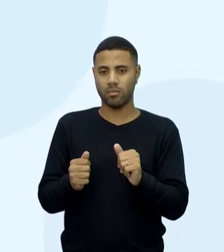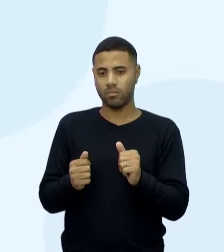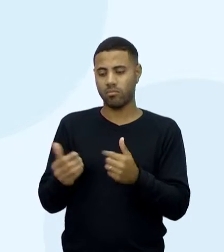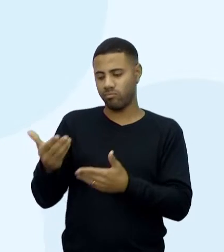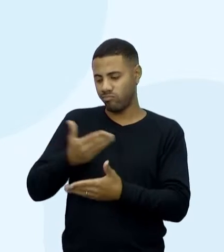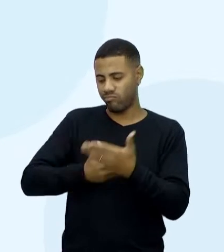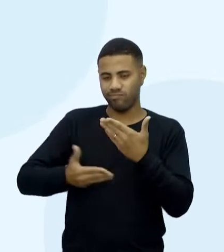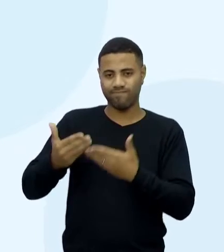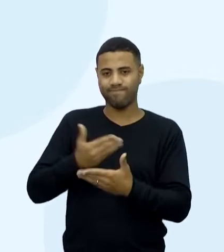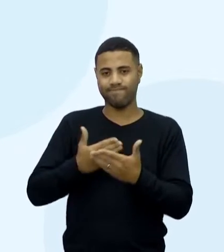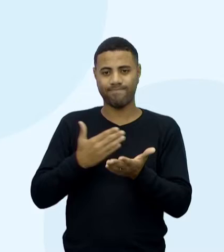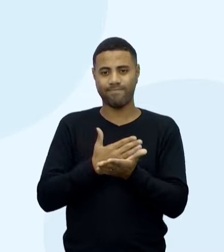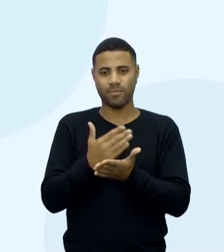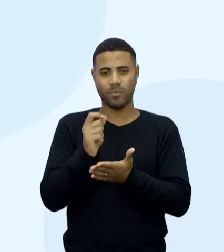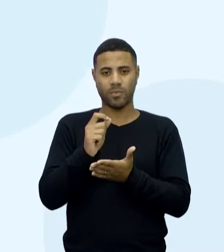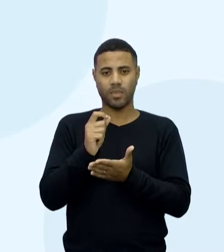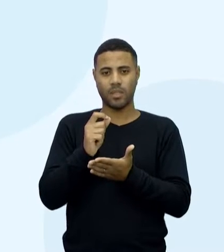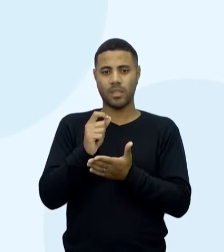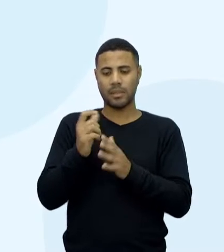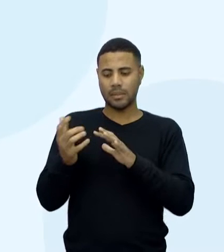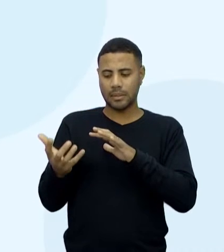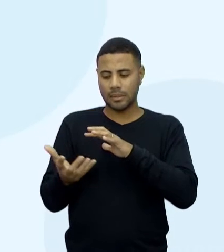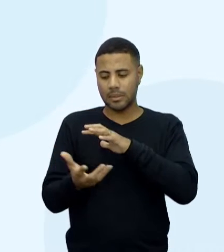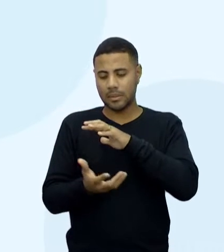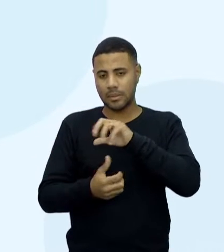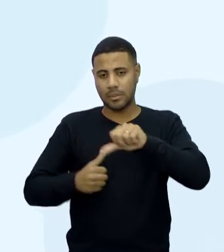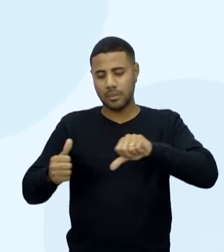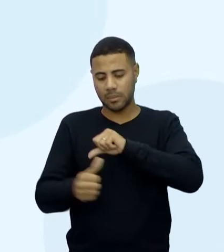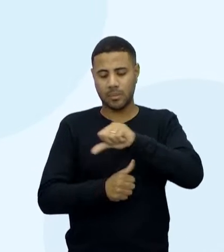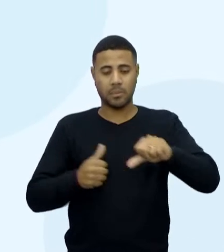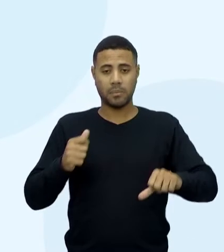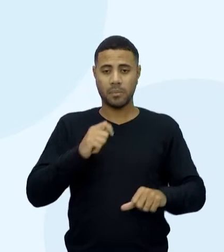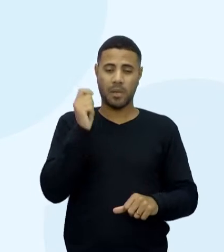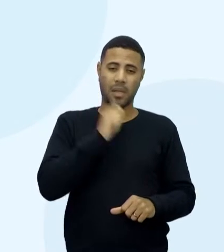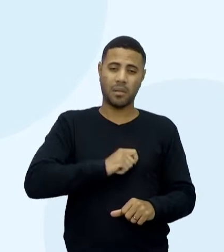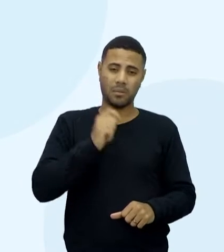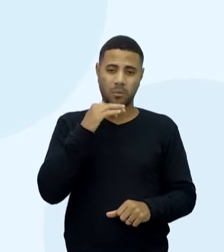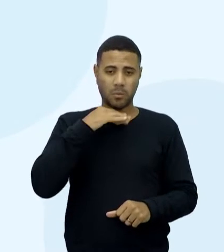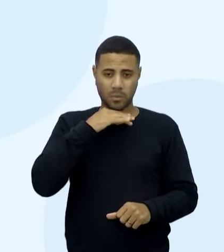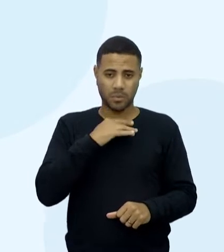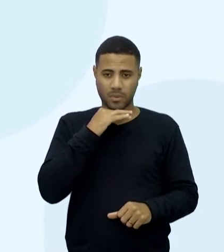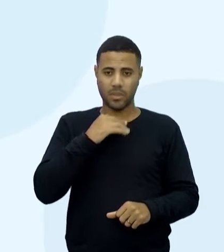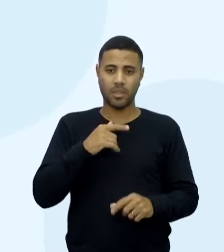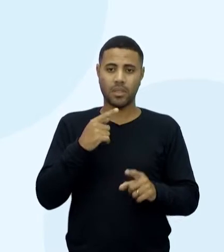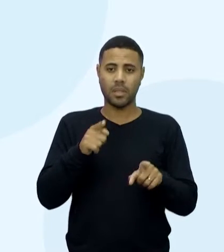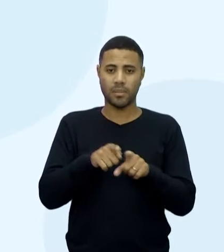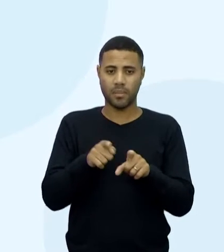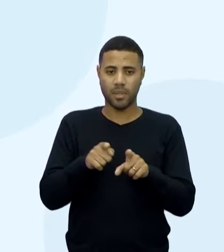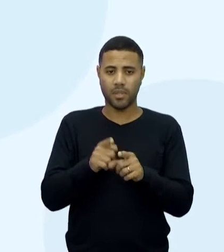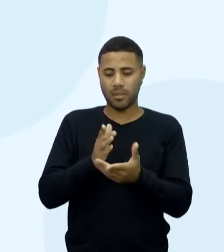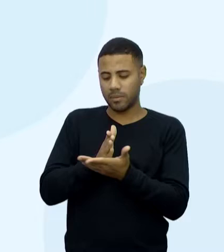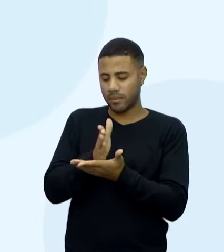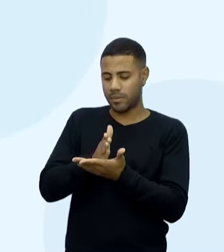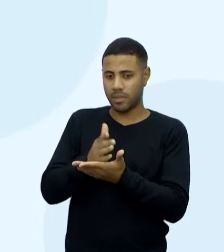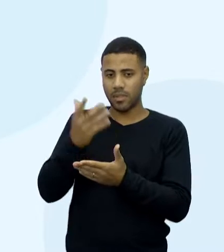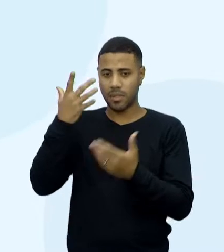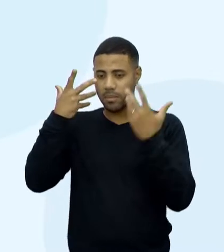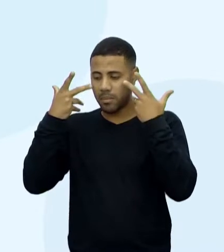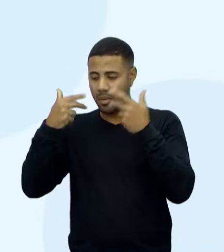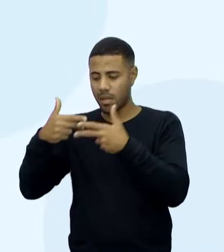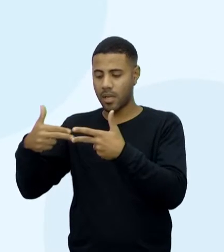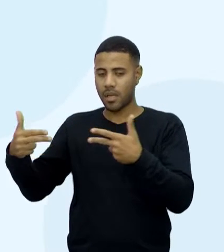abria um um ciclo maldito e que a mesma fronteira com